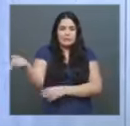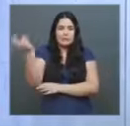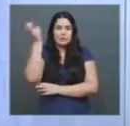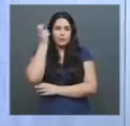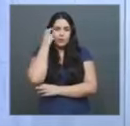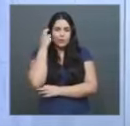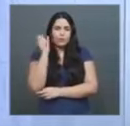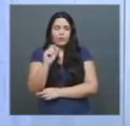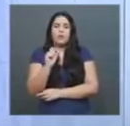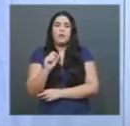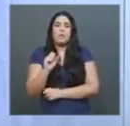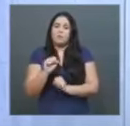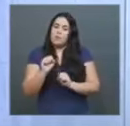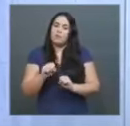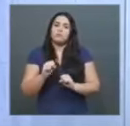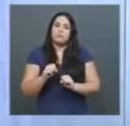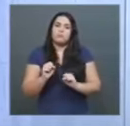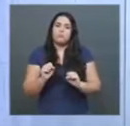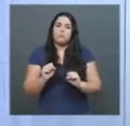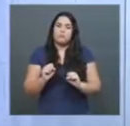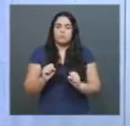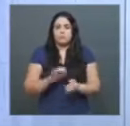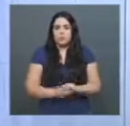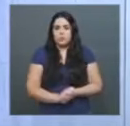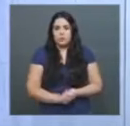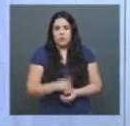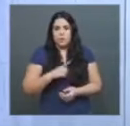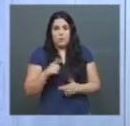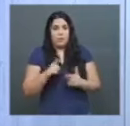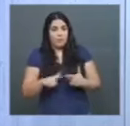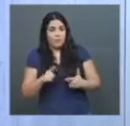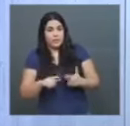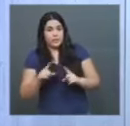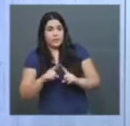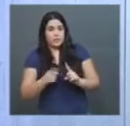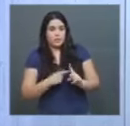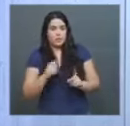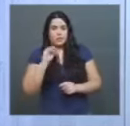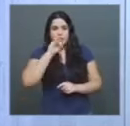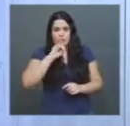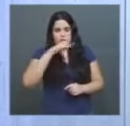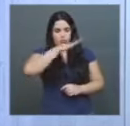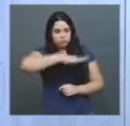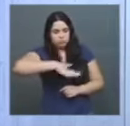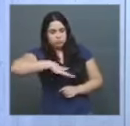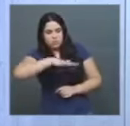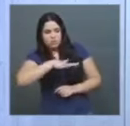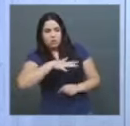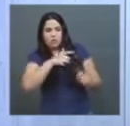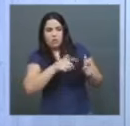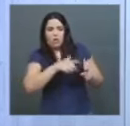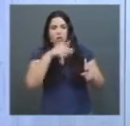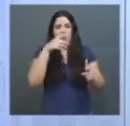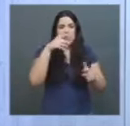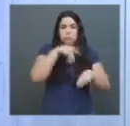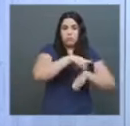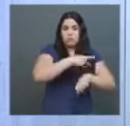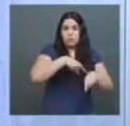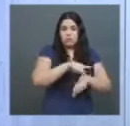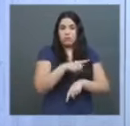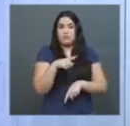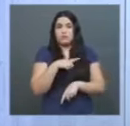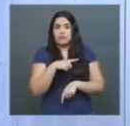para problemas que vêm na gestação. Se ela está numa região, num local, num país onde tem